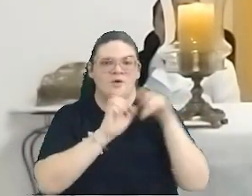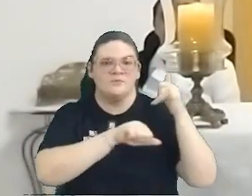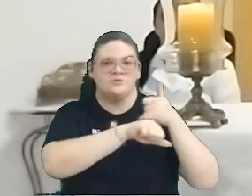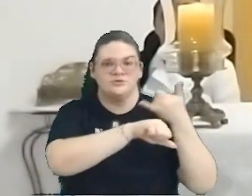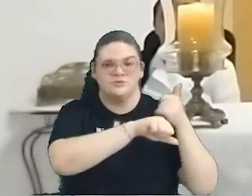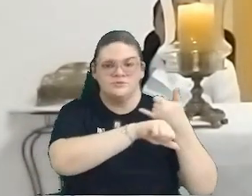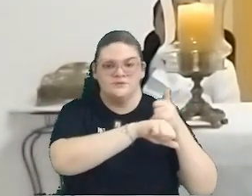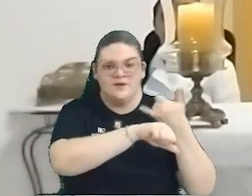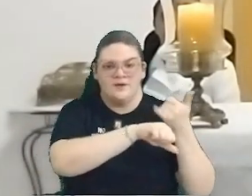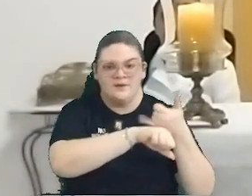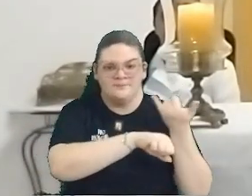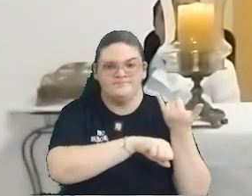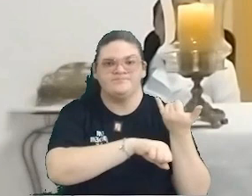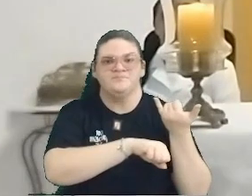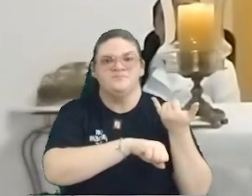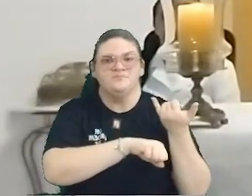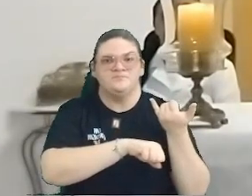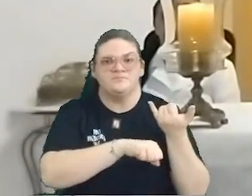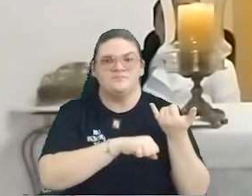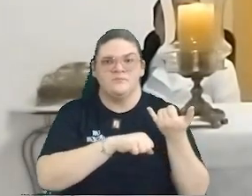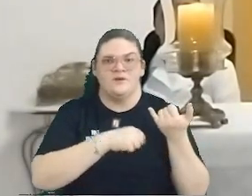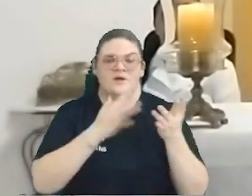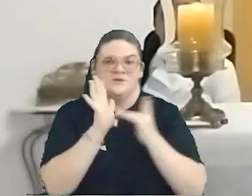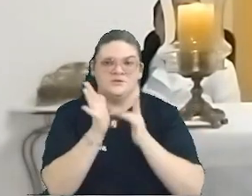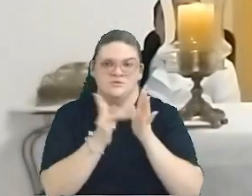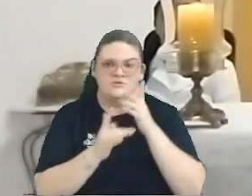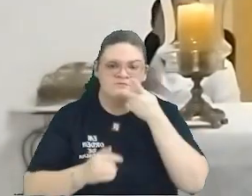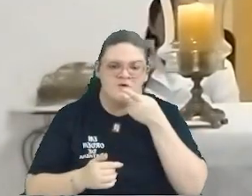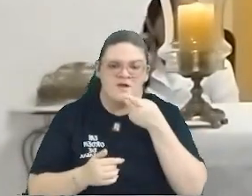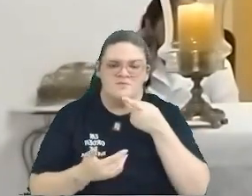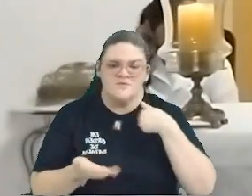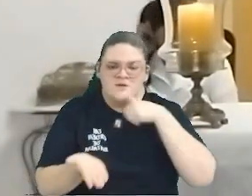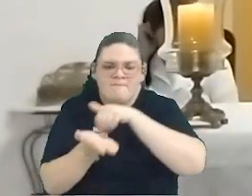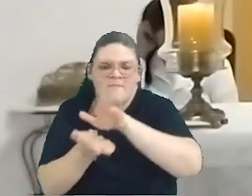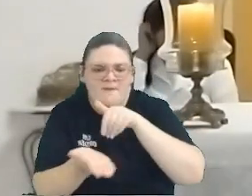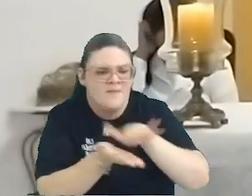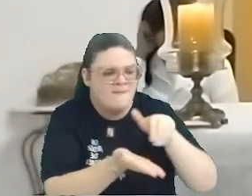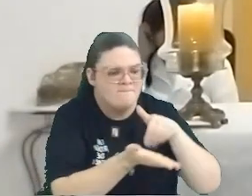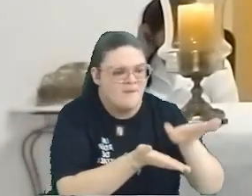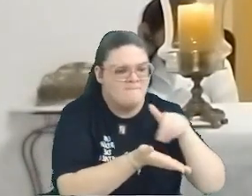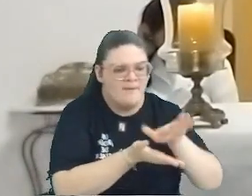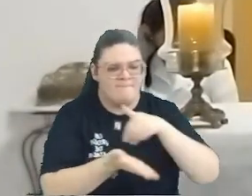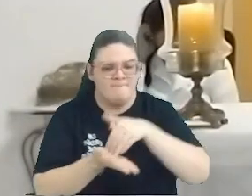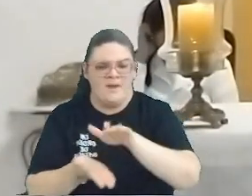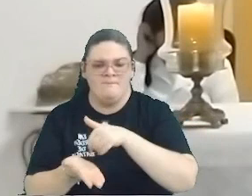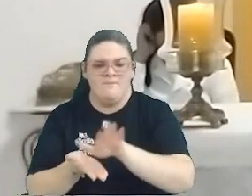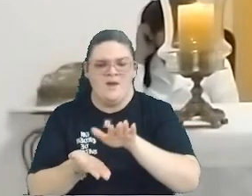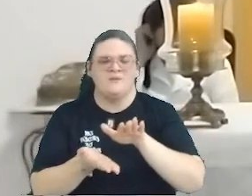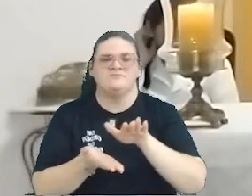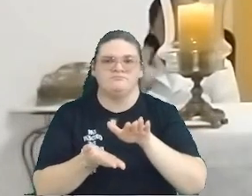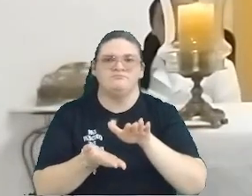ação de, com o chicote, expulsar aqueles vendedores do templo de